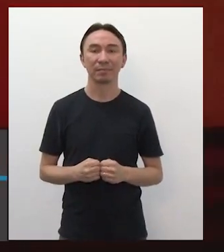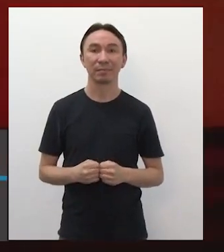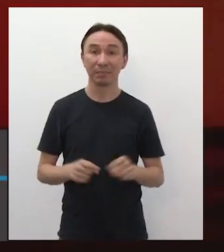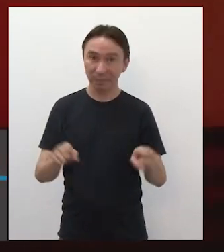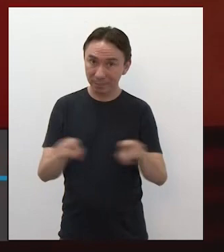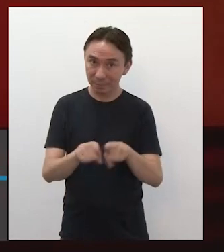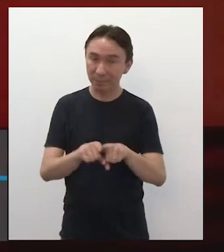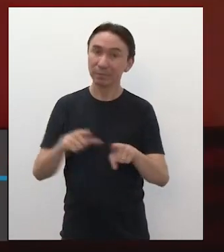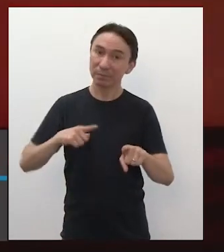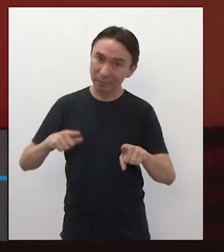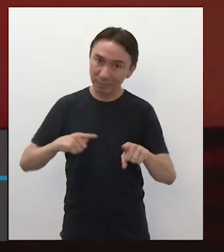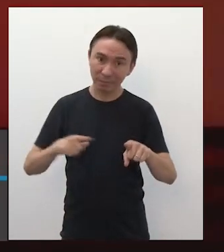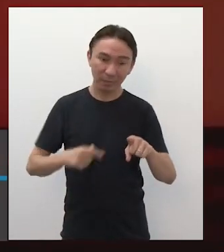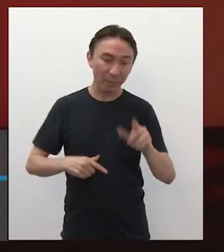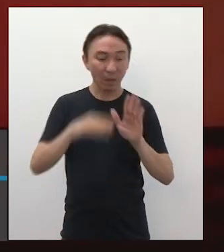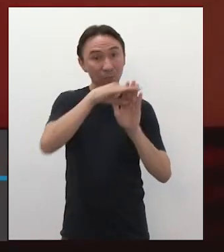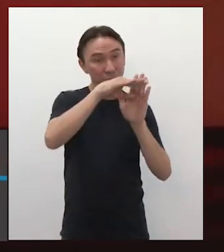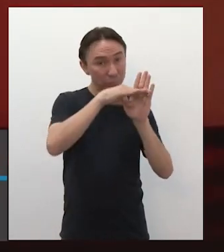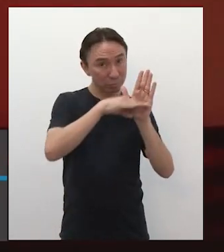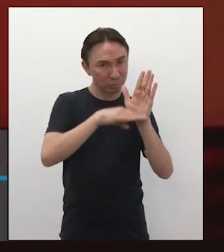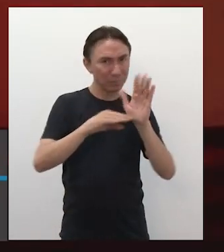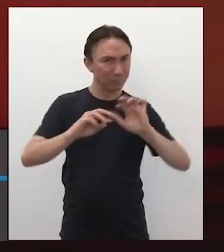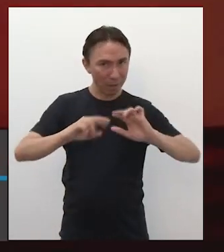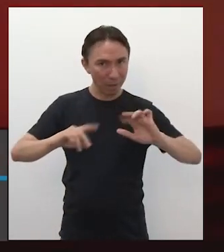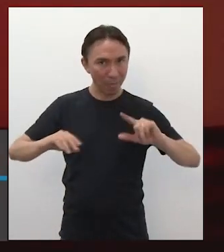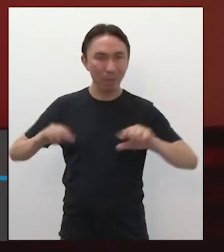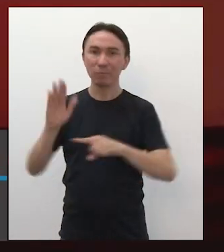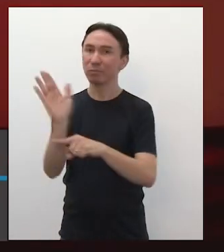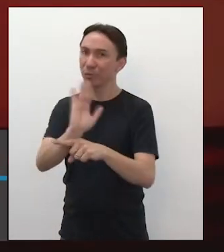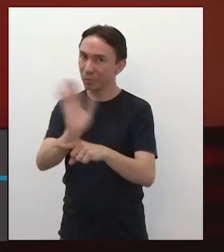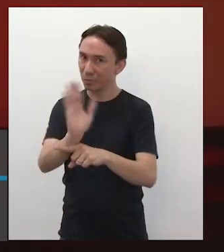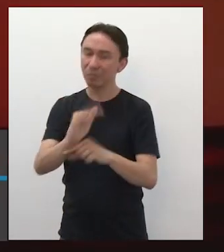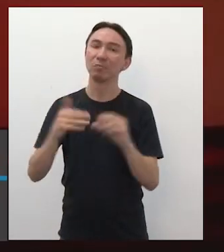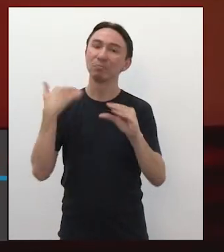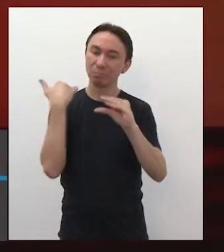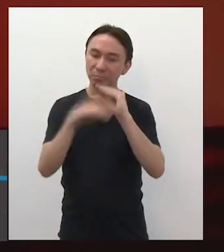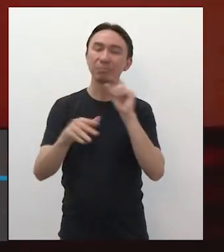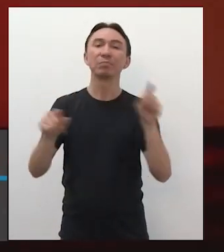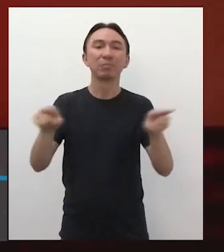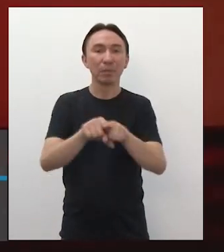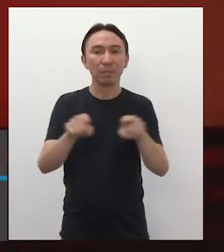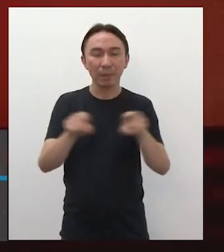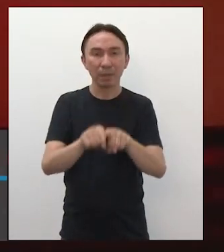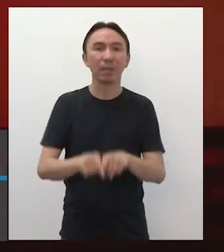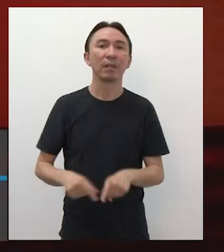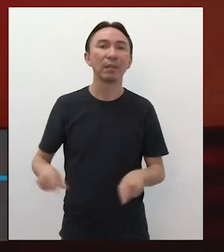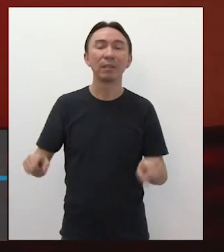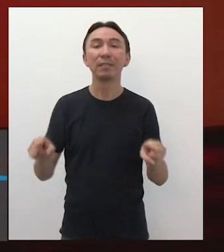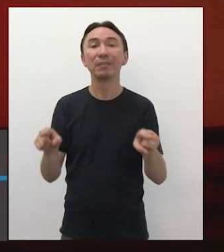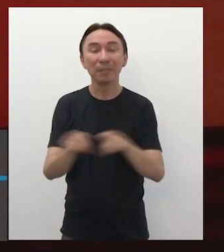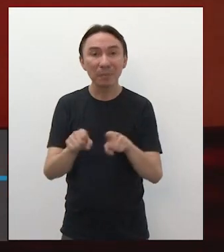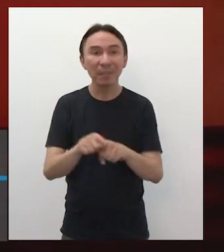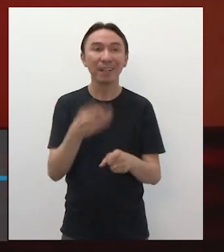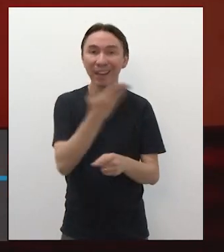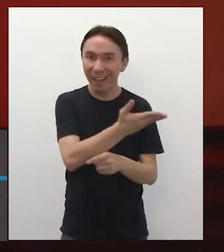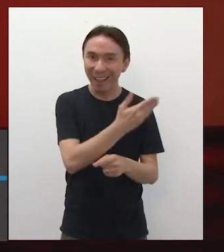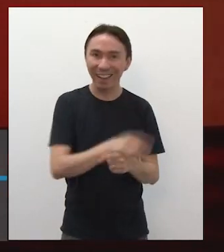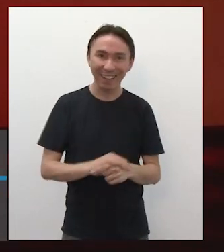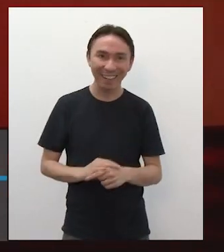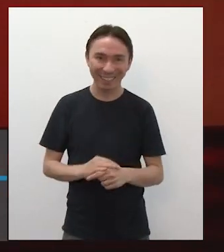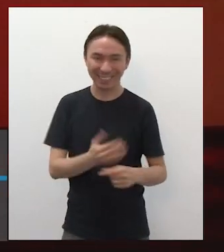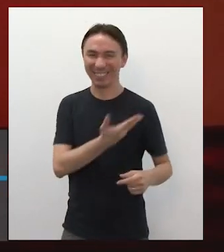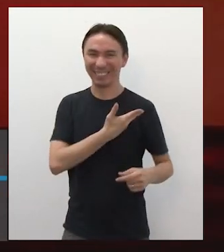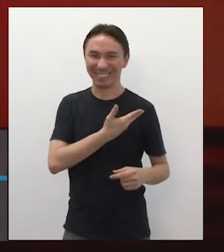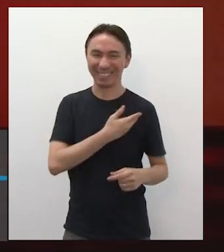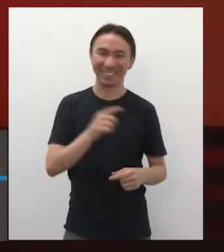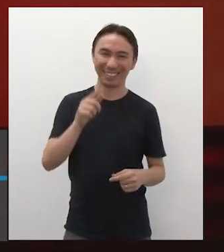beleza. Nós temos aqui, Flávia, um retorno da nossa colega Graziela, que é a nossa